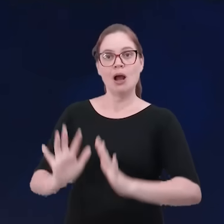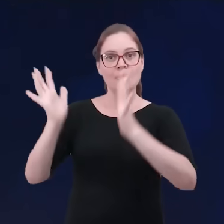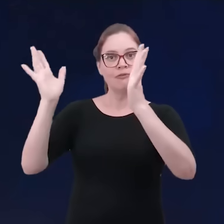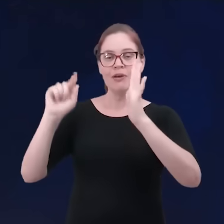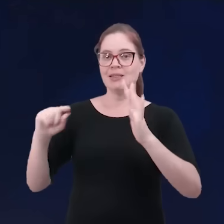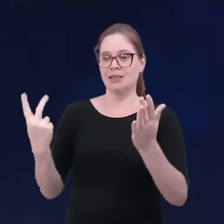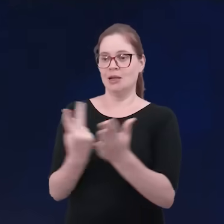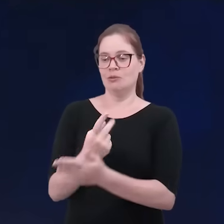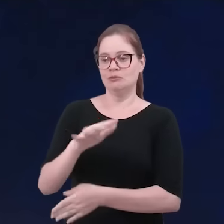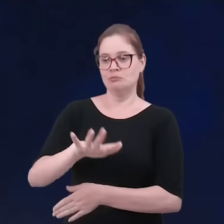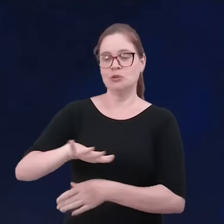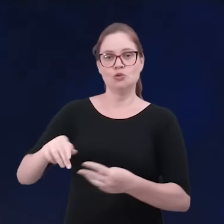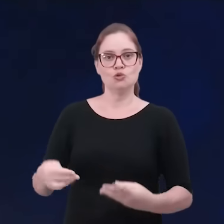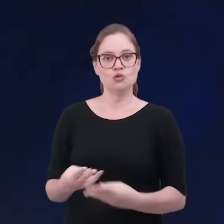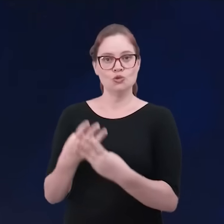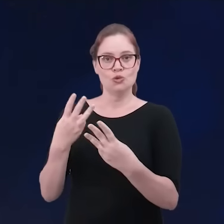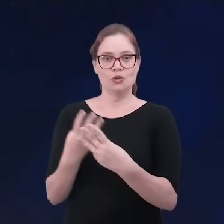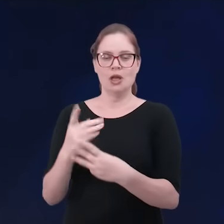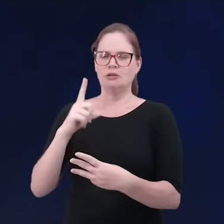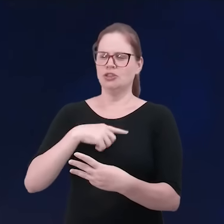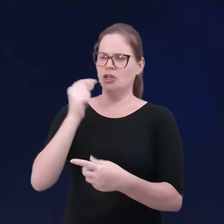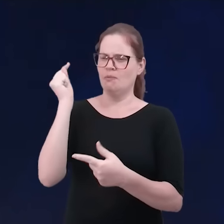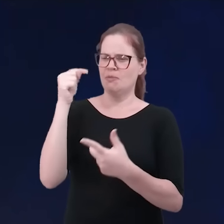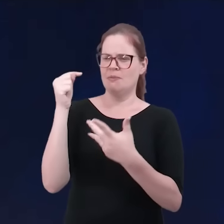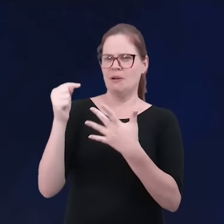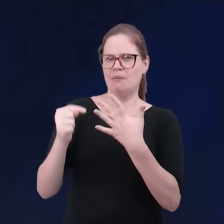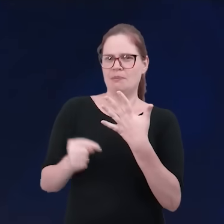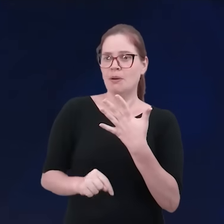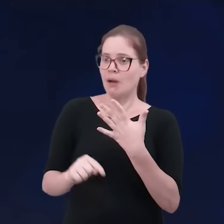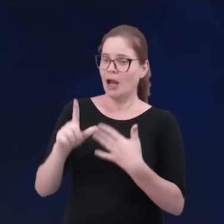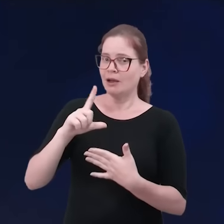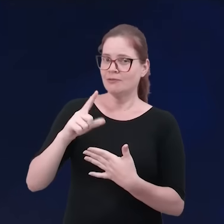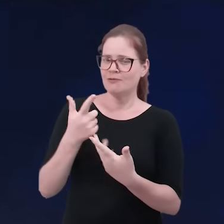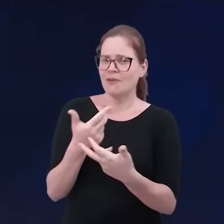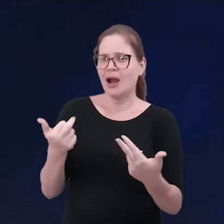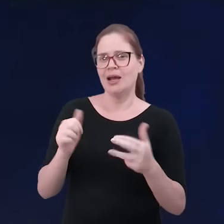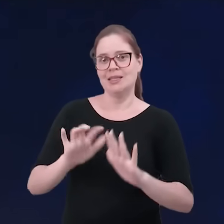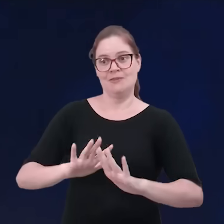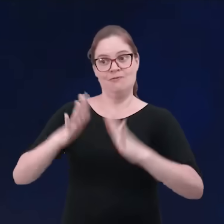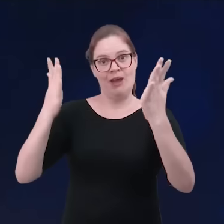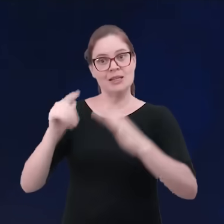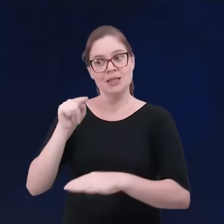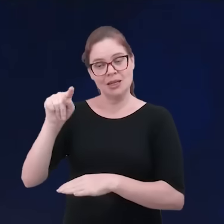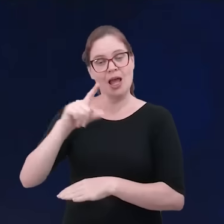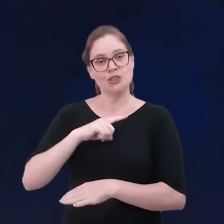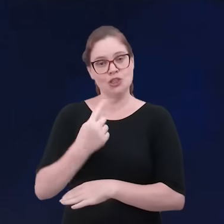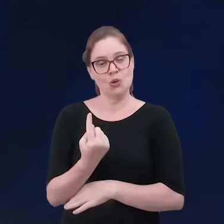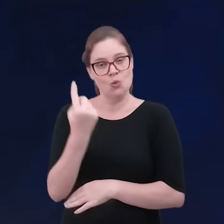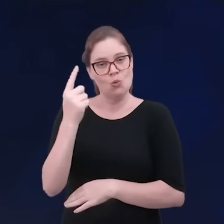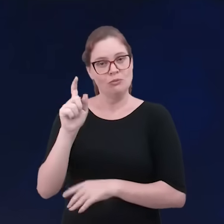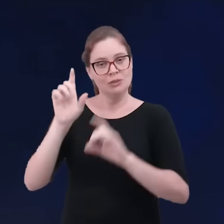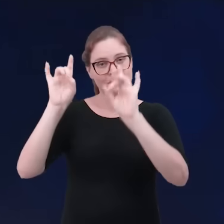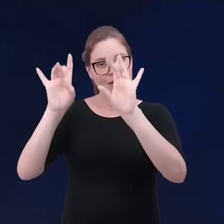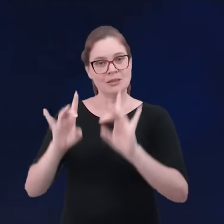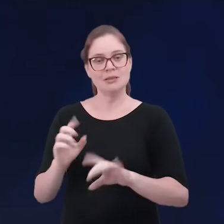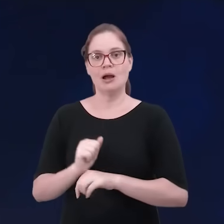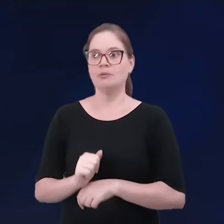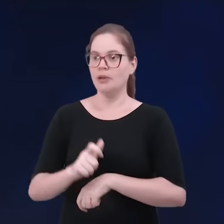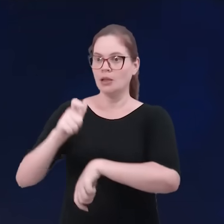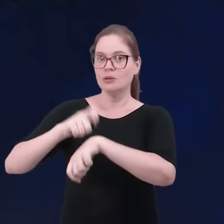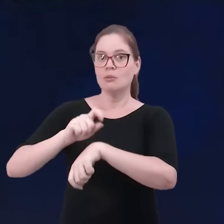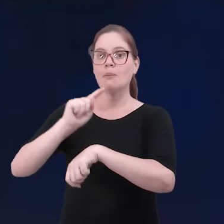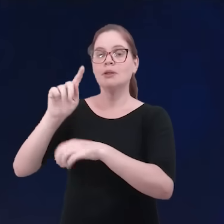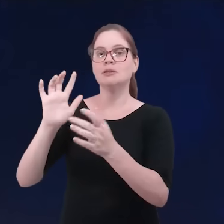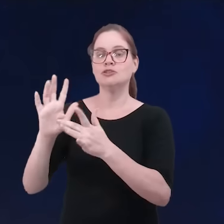ali em meio aos judeus. Eles tinham as várias festas e era uma delas. E naquele momento, a palavra de Deus diz que Jesus,